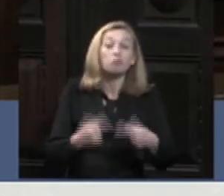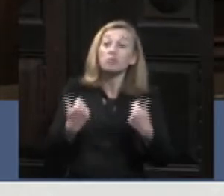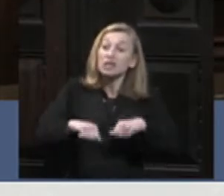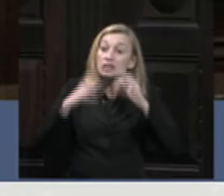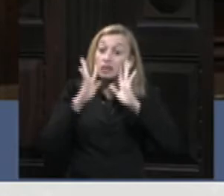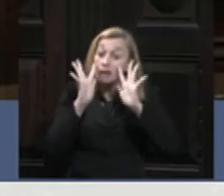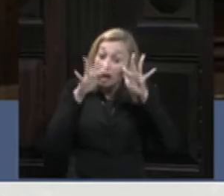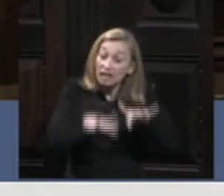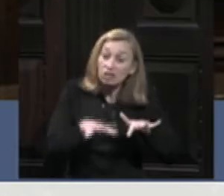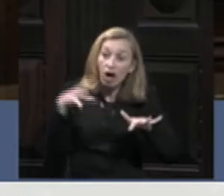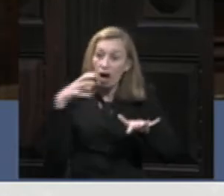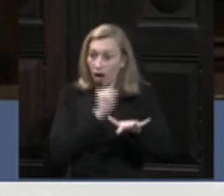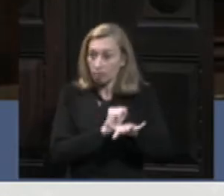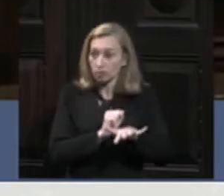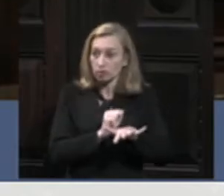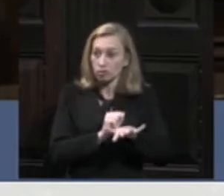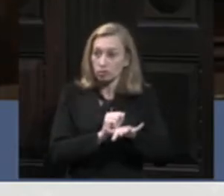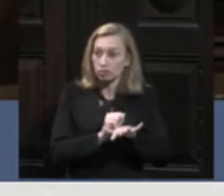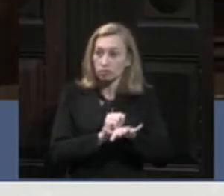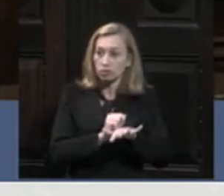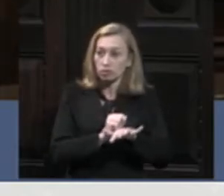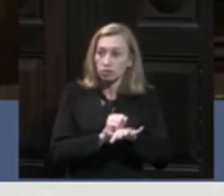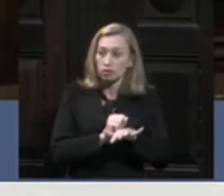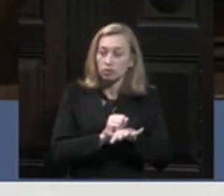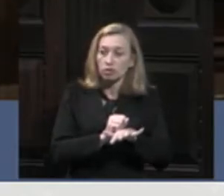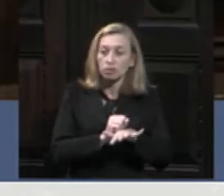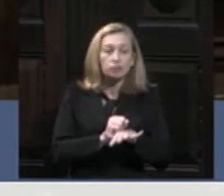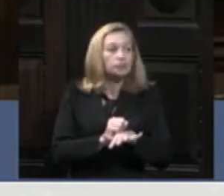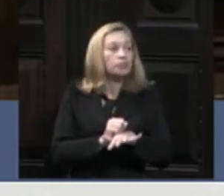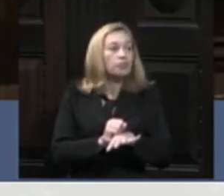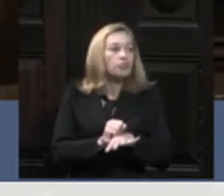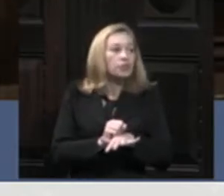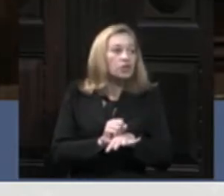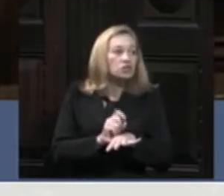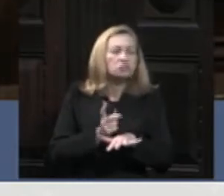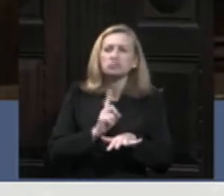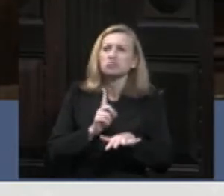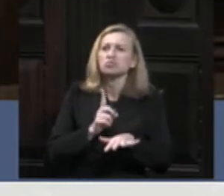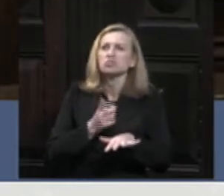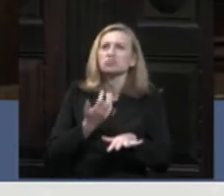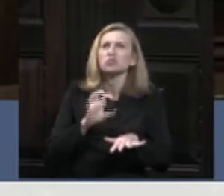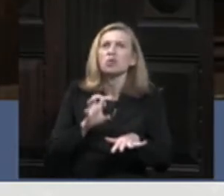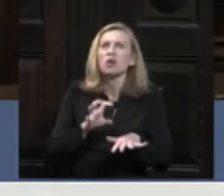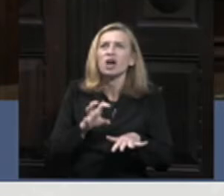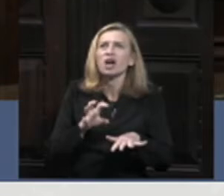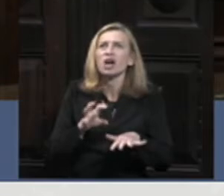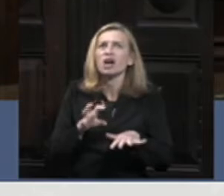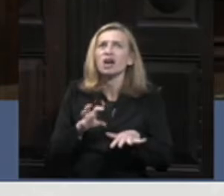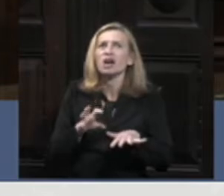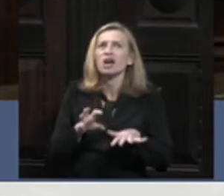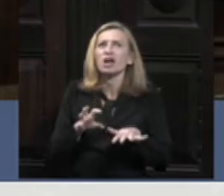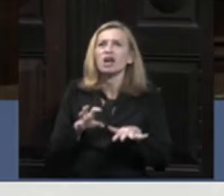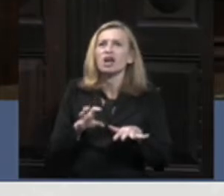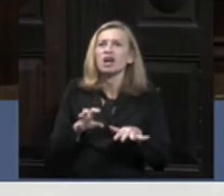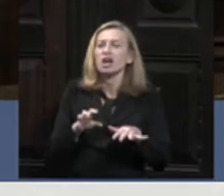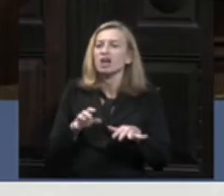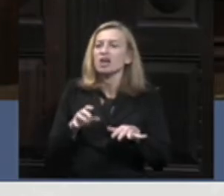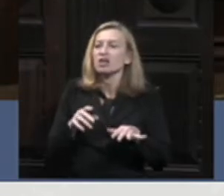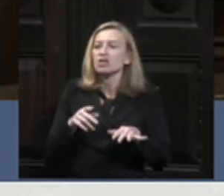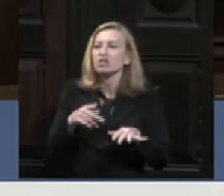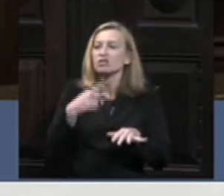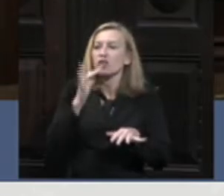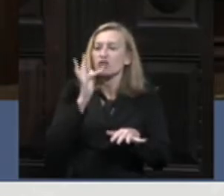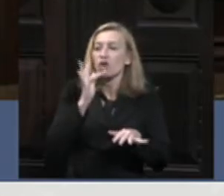atento. Não é o radicalismo, não é simplesmente o radicalismo que está sendo pregado, da violência